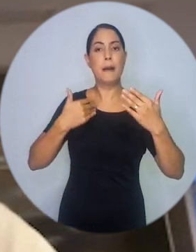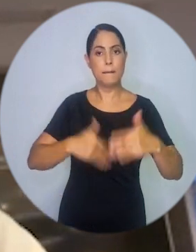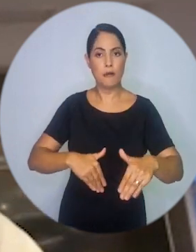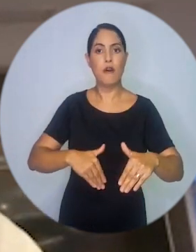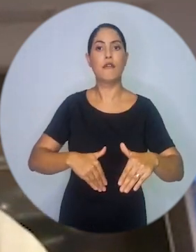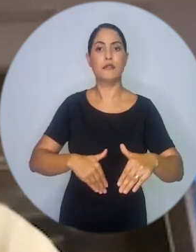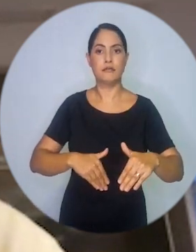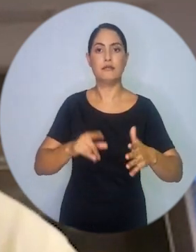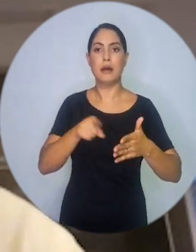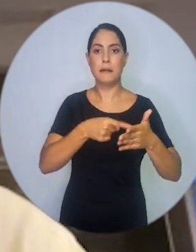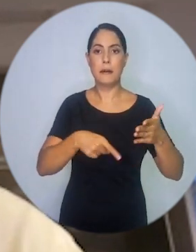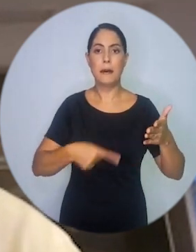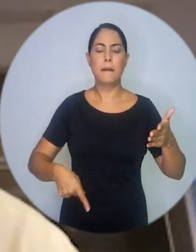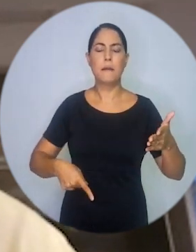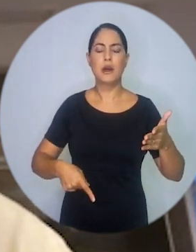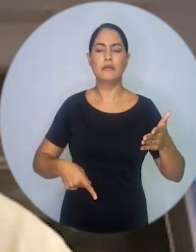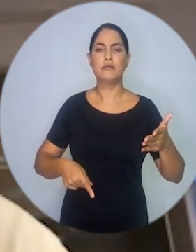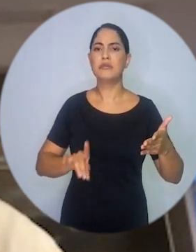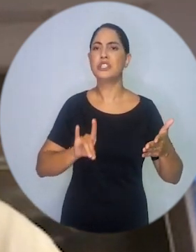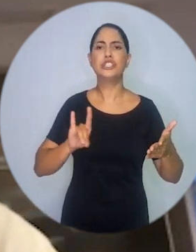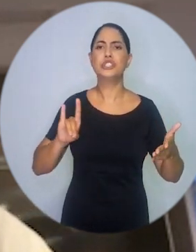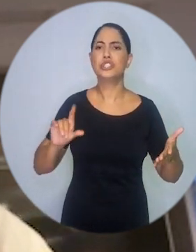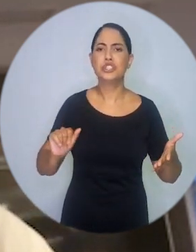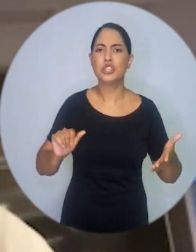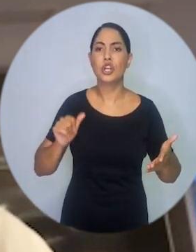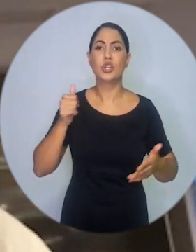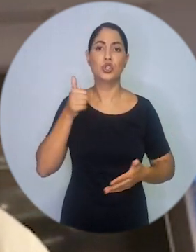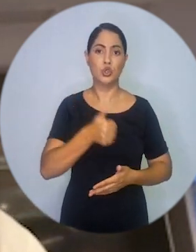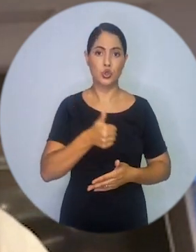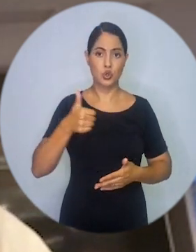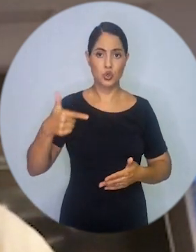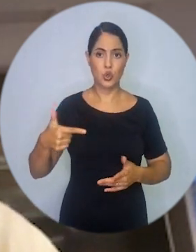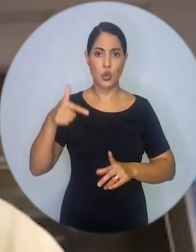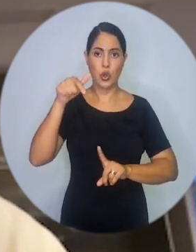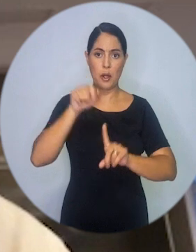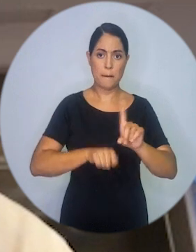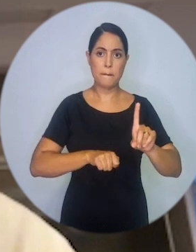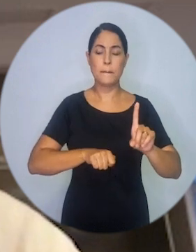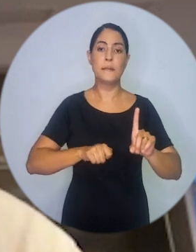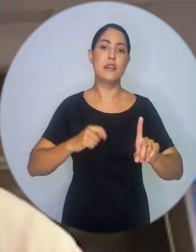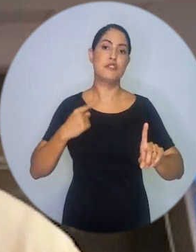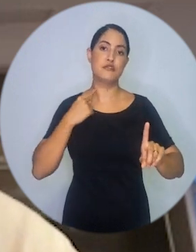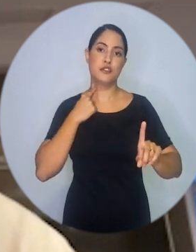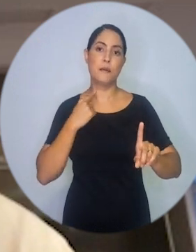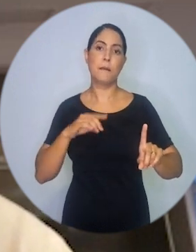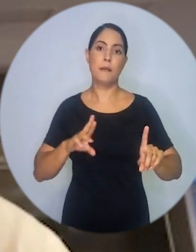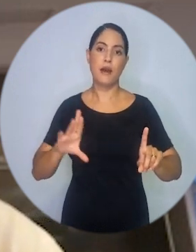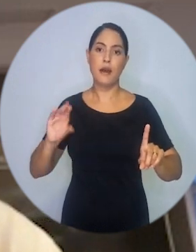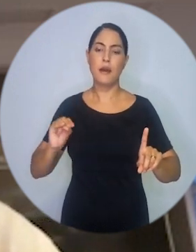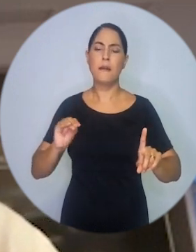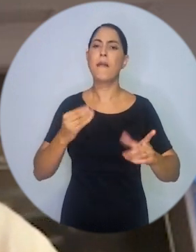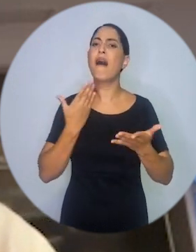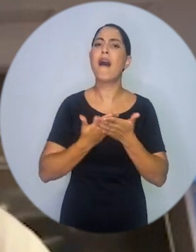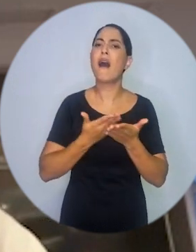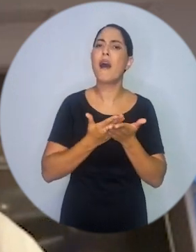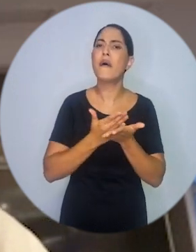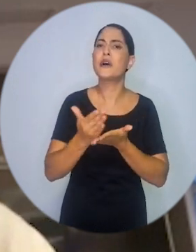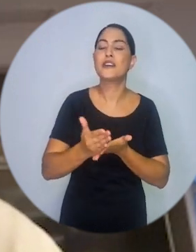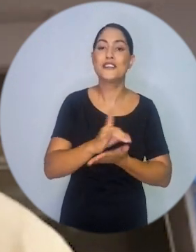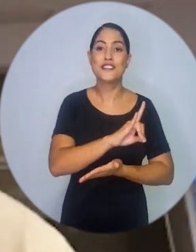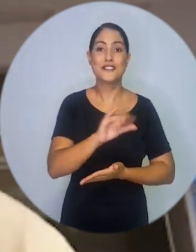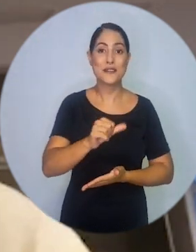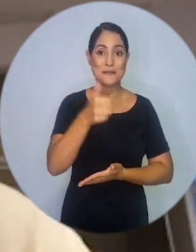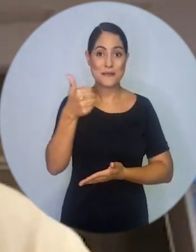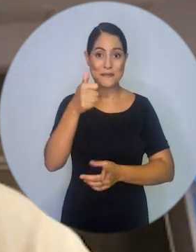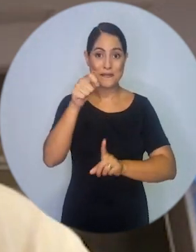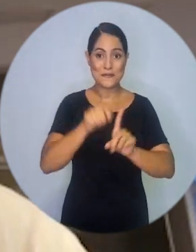pública nacional, então a prova objetiva vai acontecer no dia 12 de maio e as aulas começarão